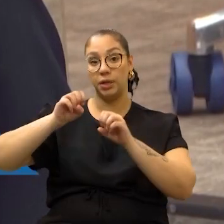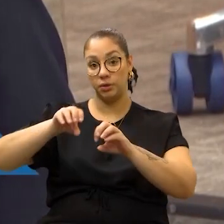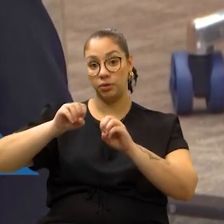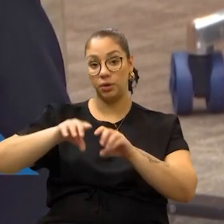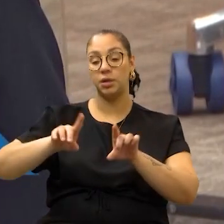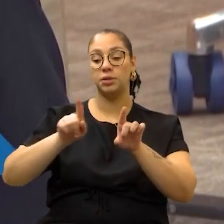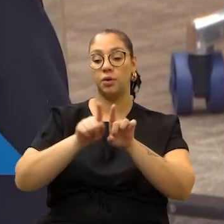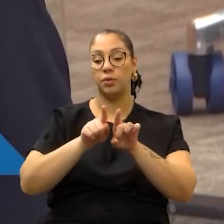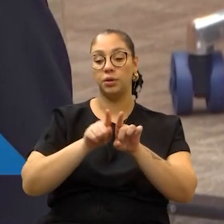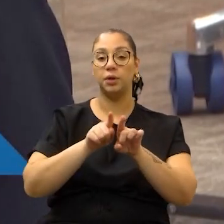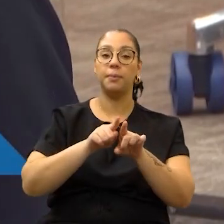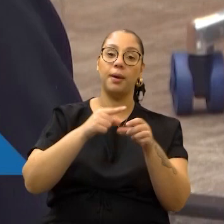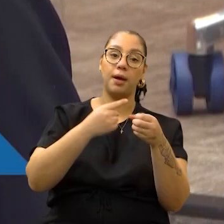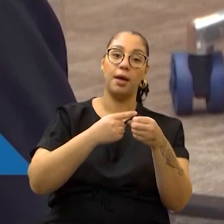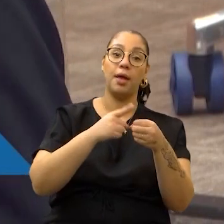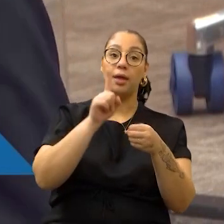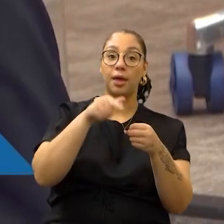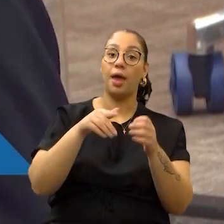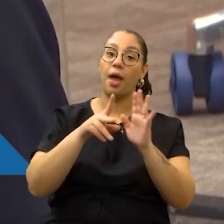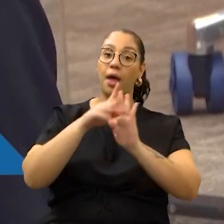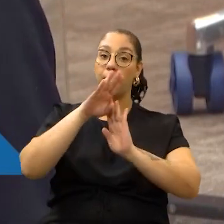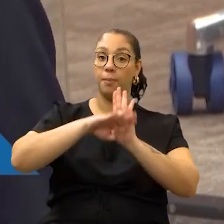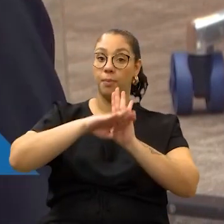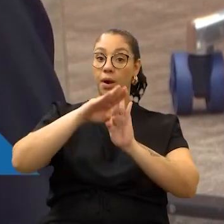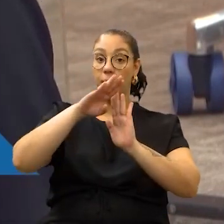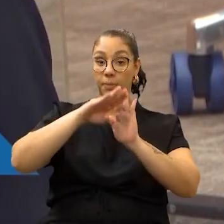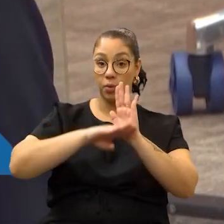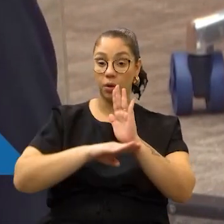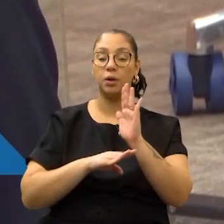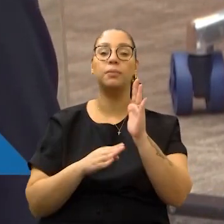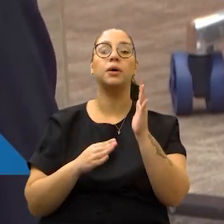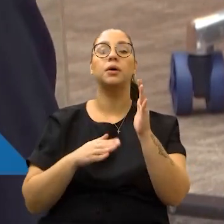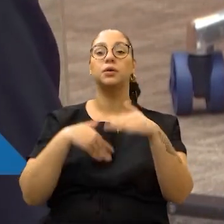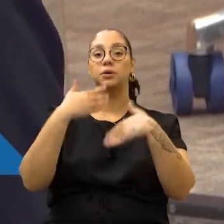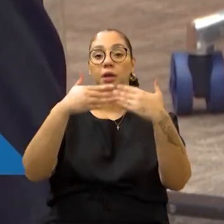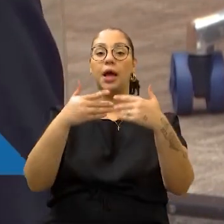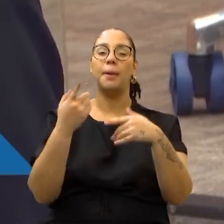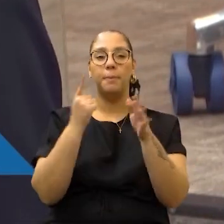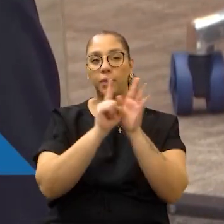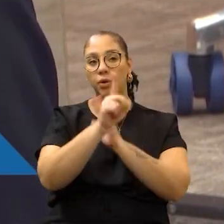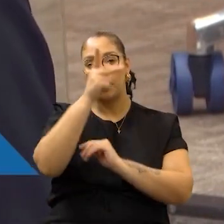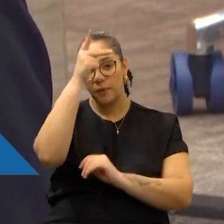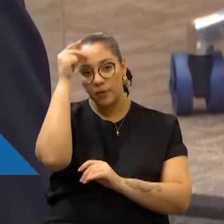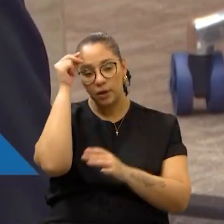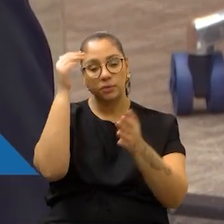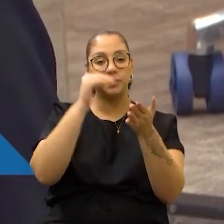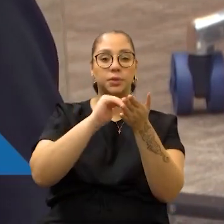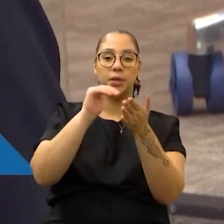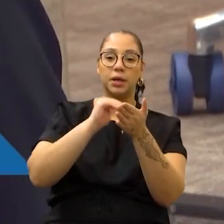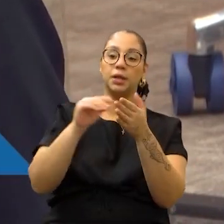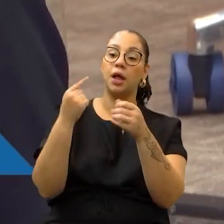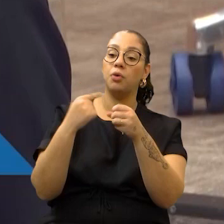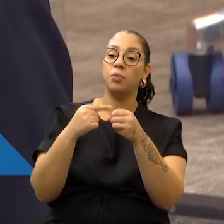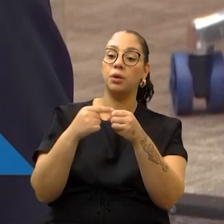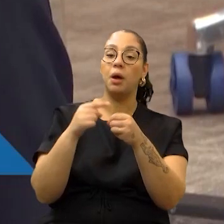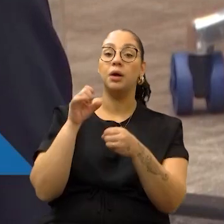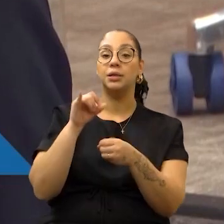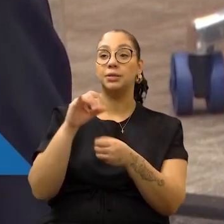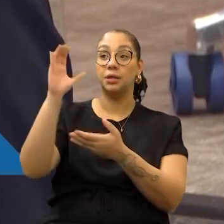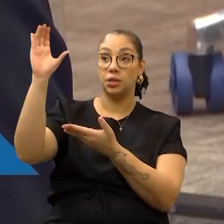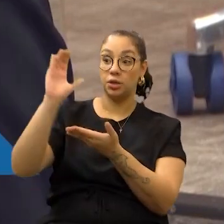estadual lançou programas no sentido de apoiar as escolas. Então, o meu requerimento é para perguntar para o prefeito e para o secretário